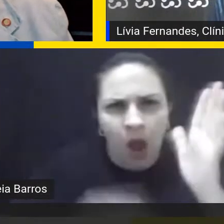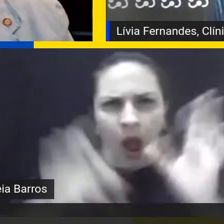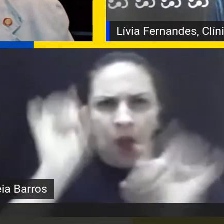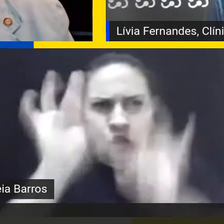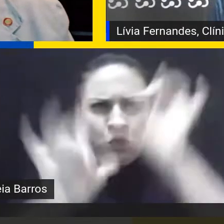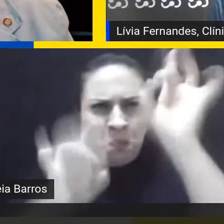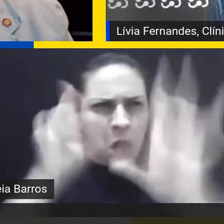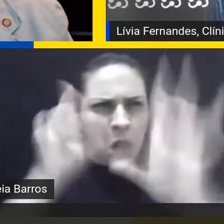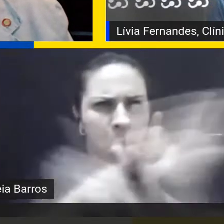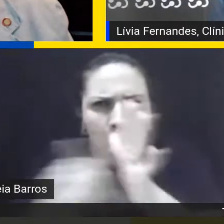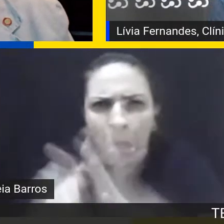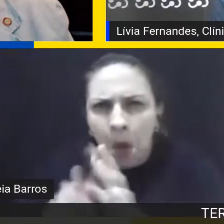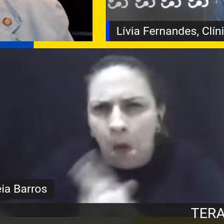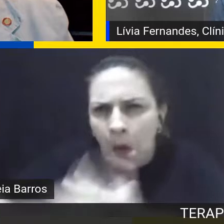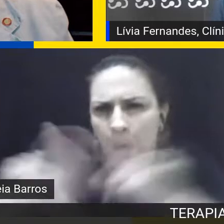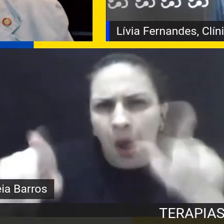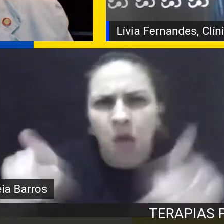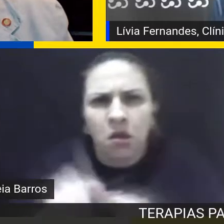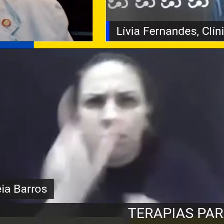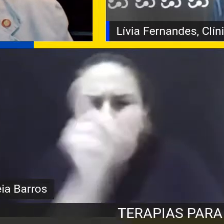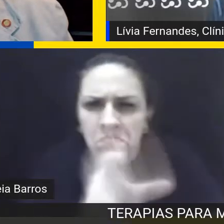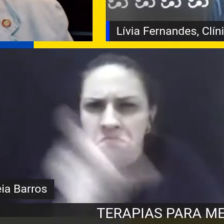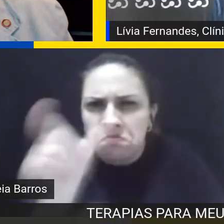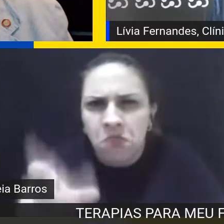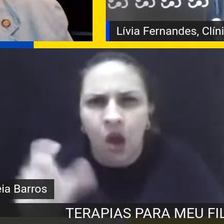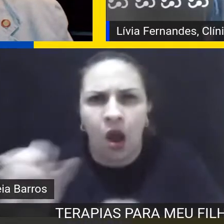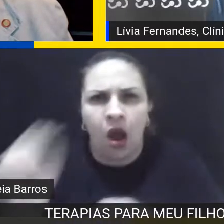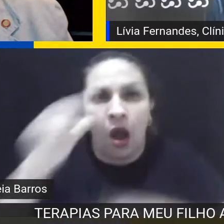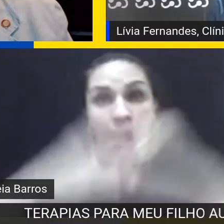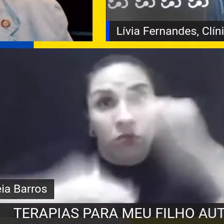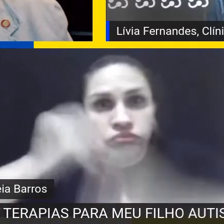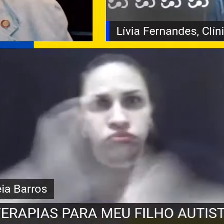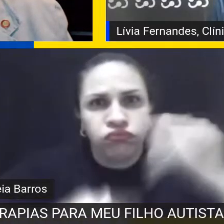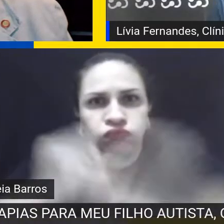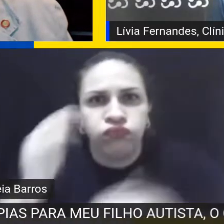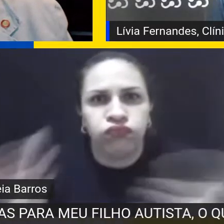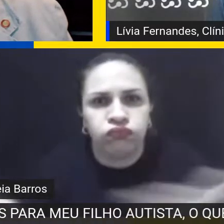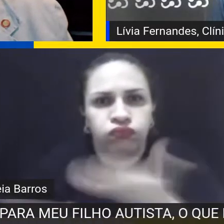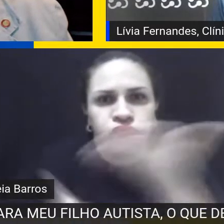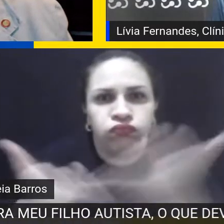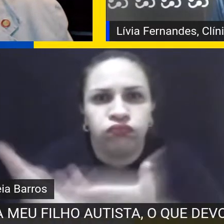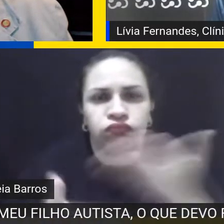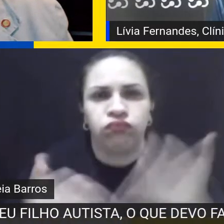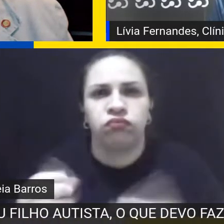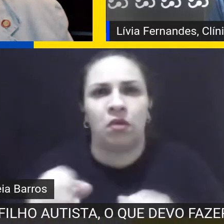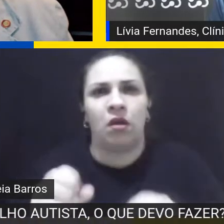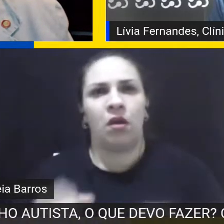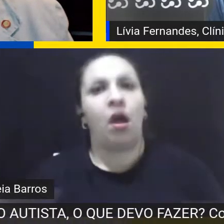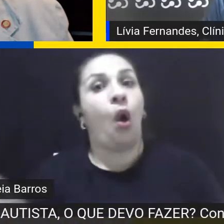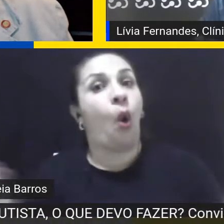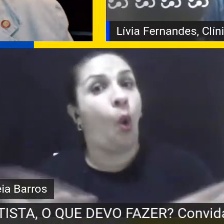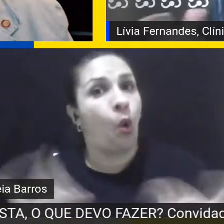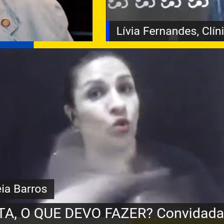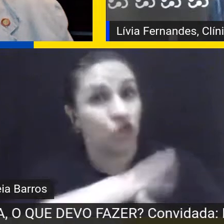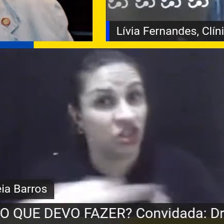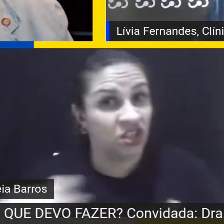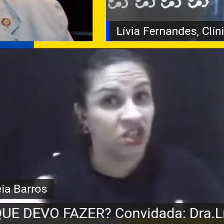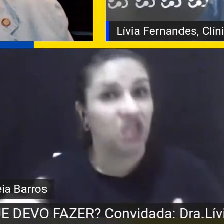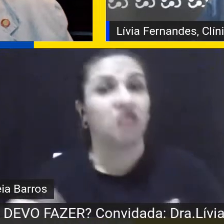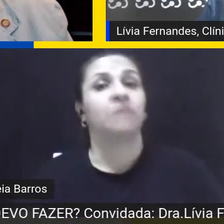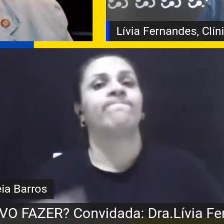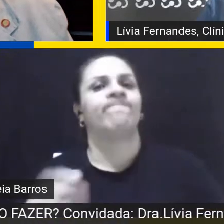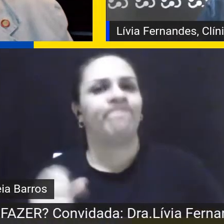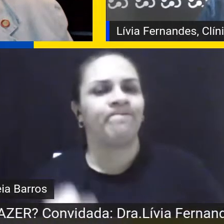é assistida também em oficinas terapêuticas. Então, hoje, as crianças passam, geralmente, o